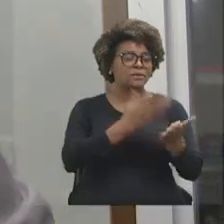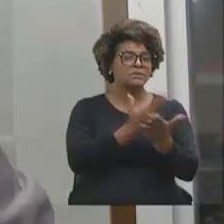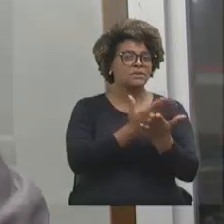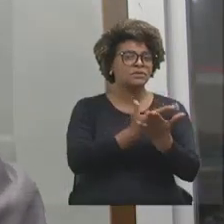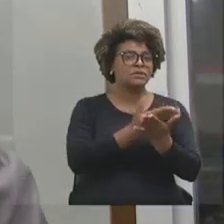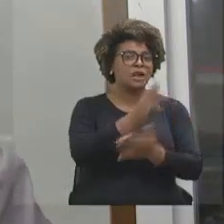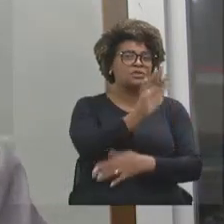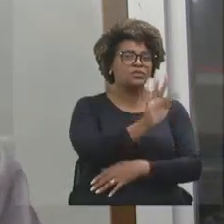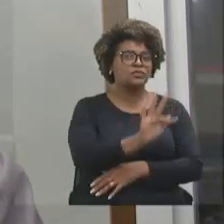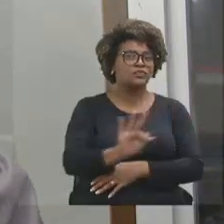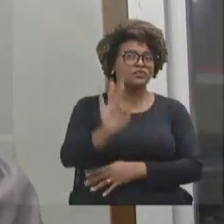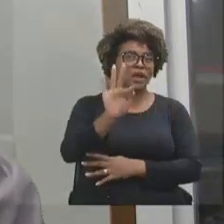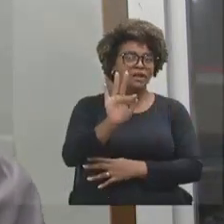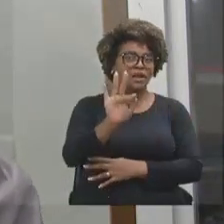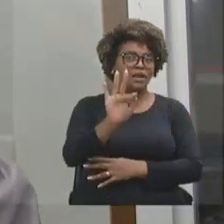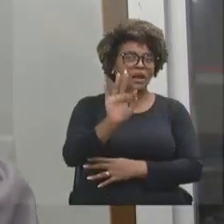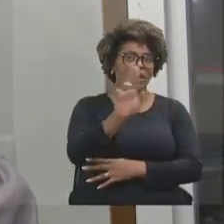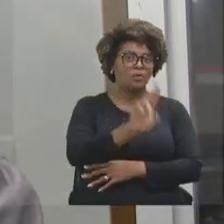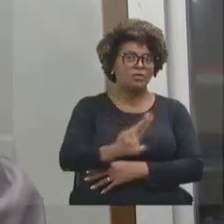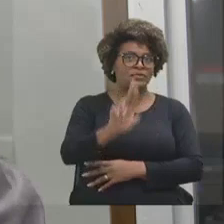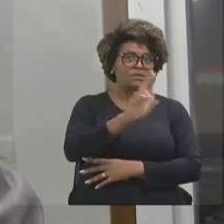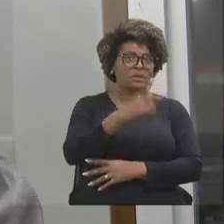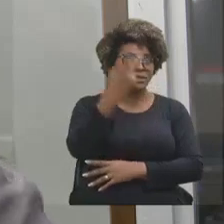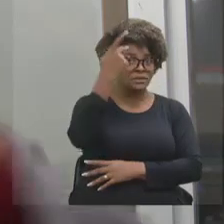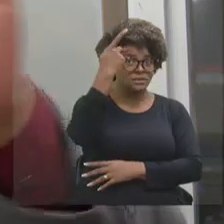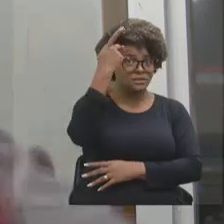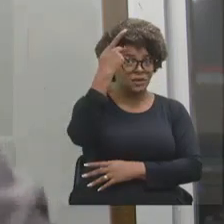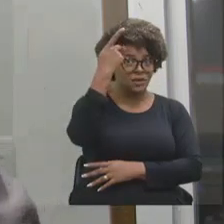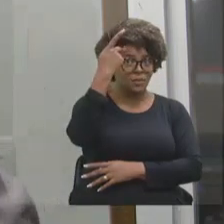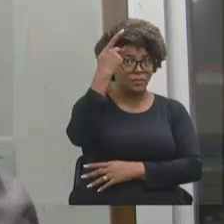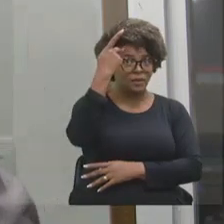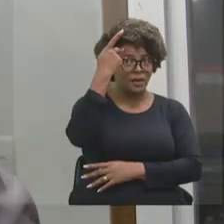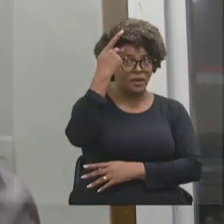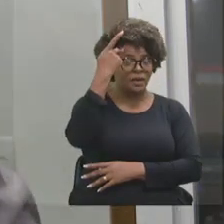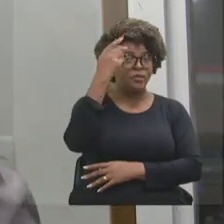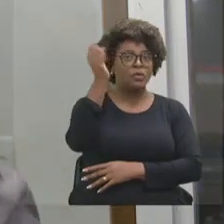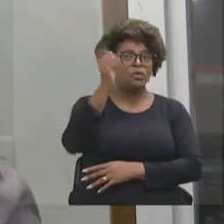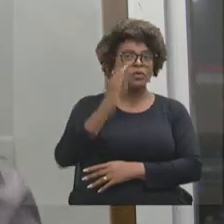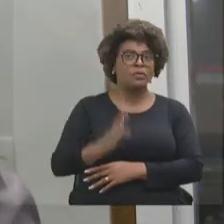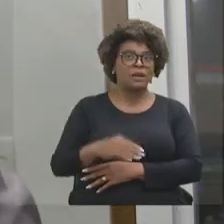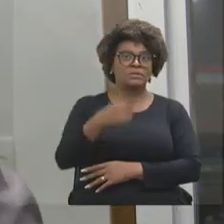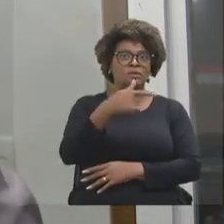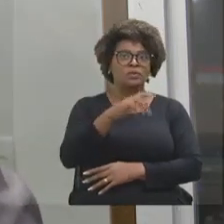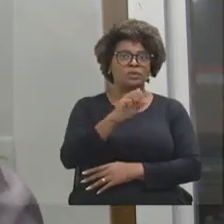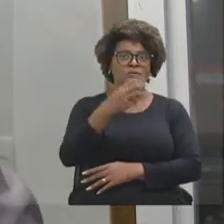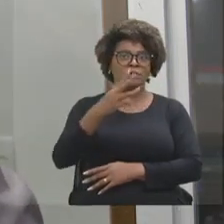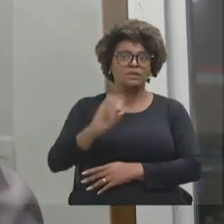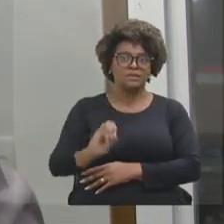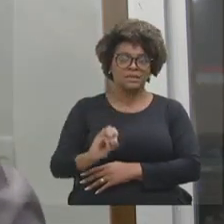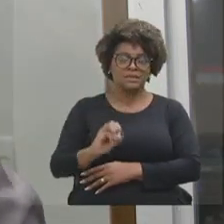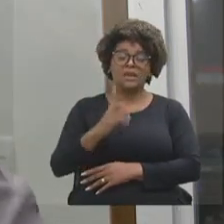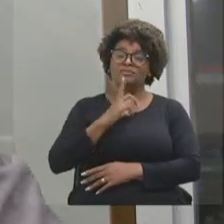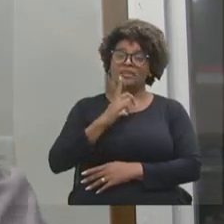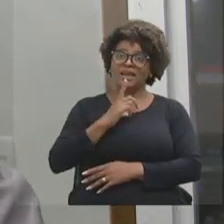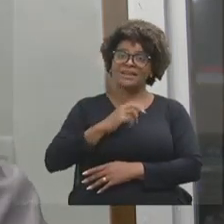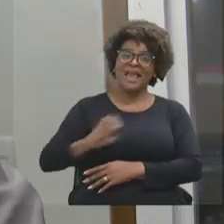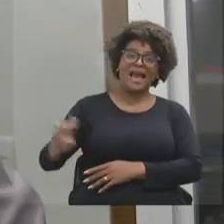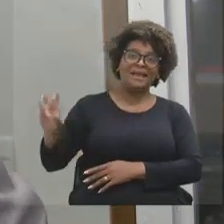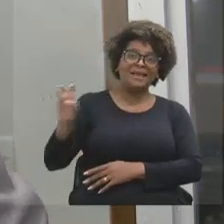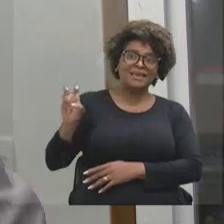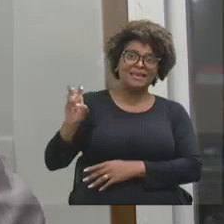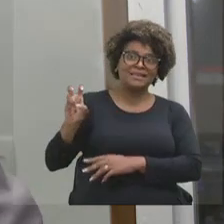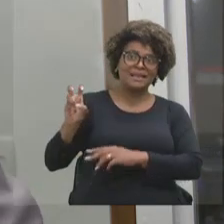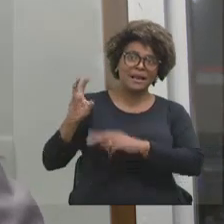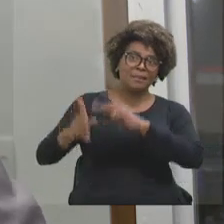que o Brasil em 2030 terá quinta população idosa do mundo e que hoje